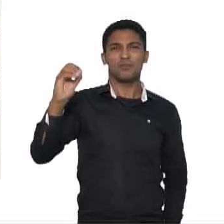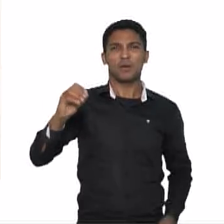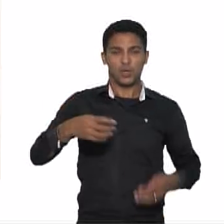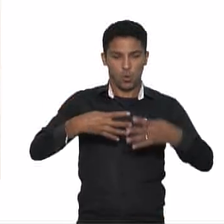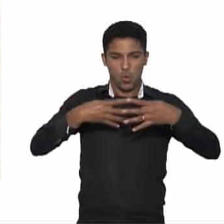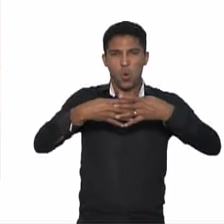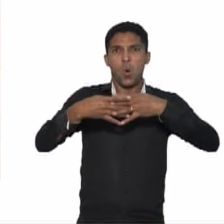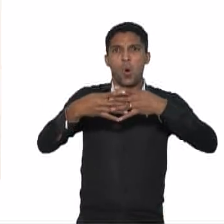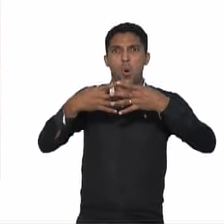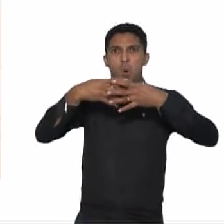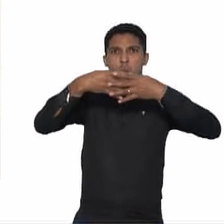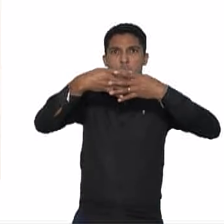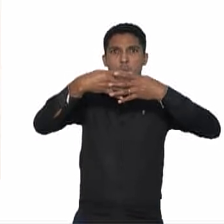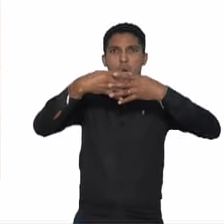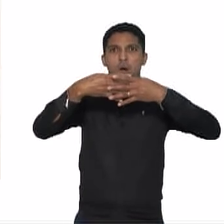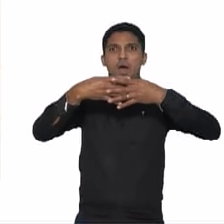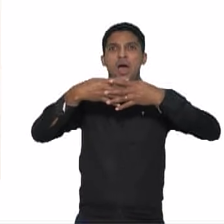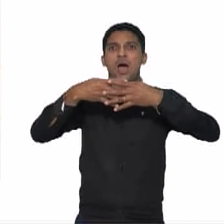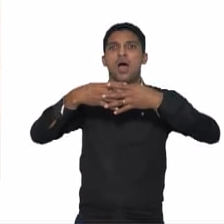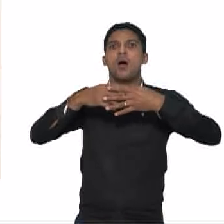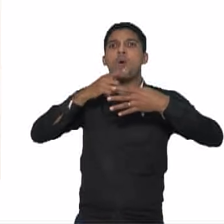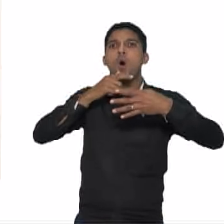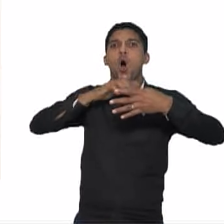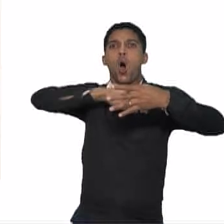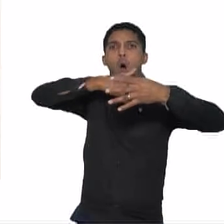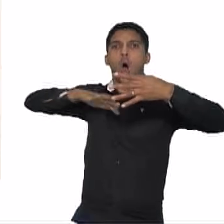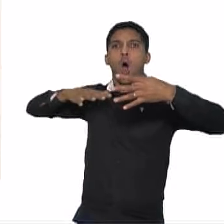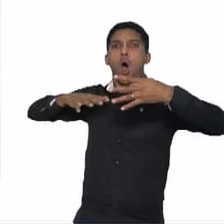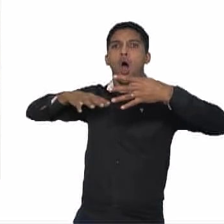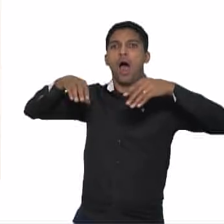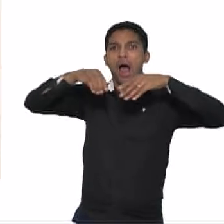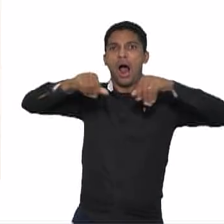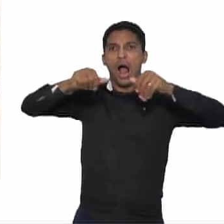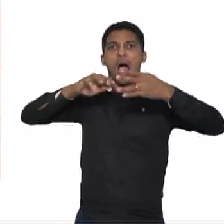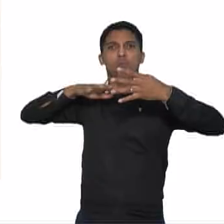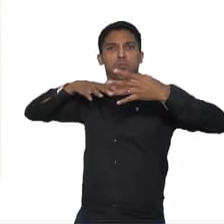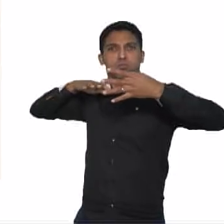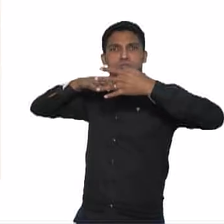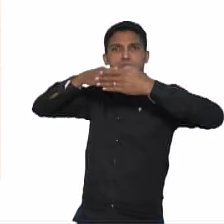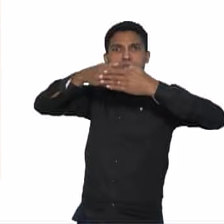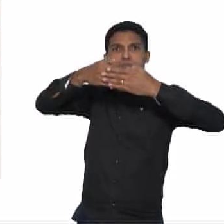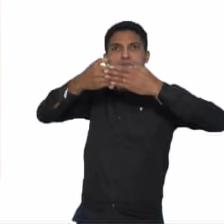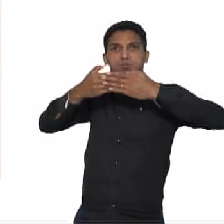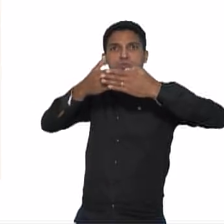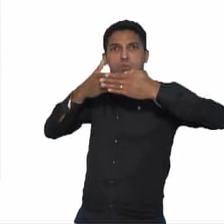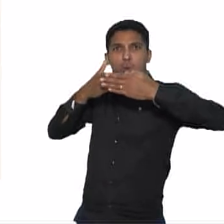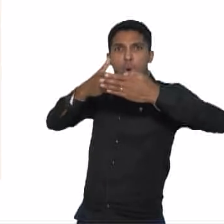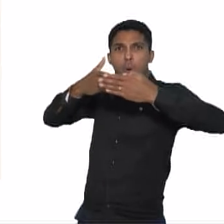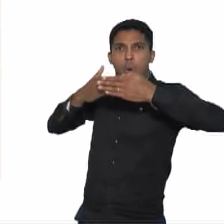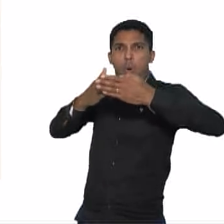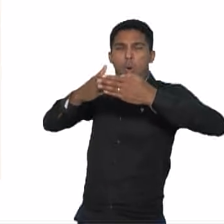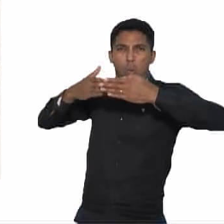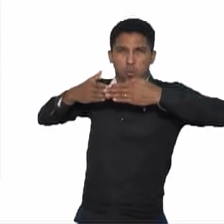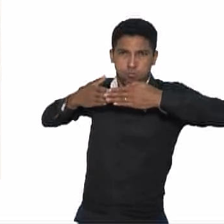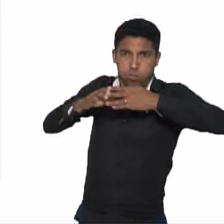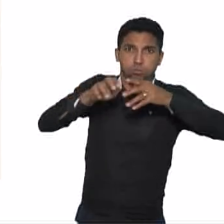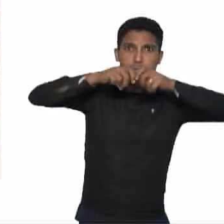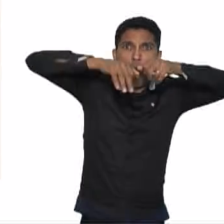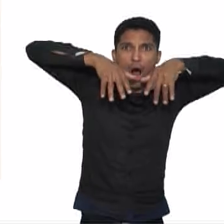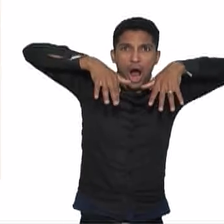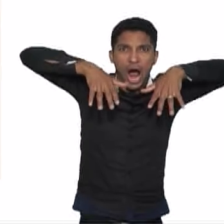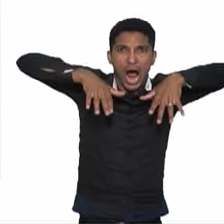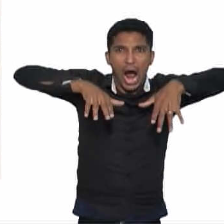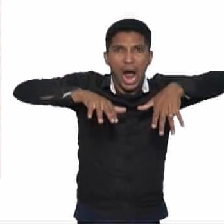e sílica, atingiu rios, apresentando riscos à saúde humana e animal, sem falar nas inúmeras mortes causadas